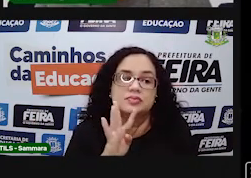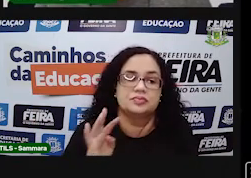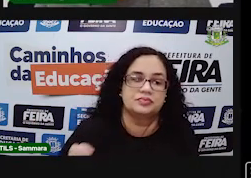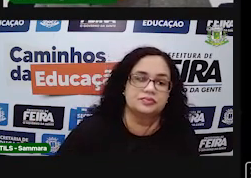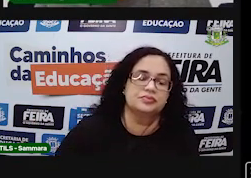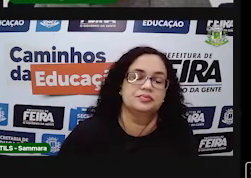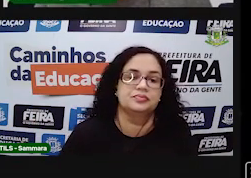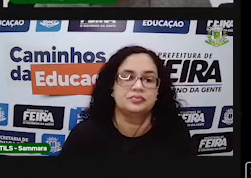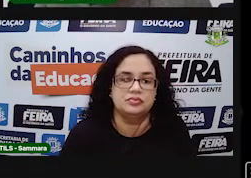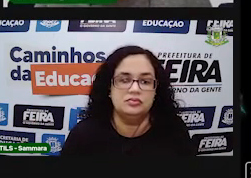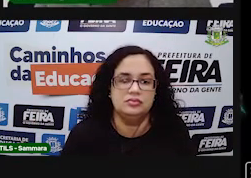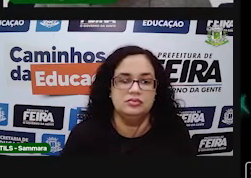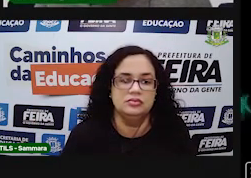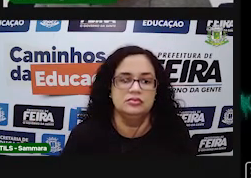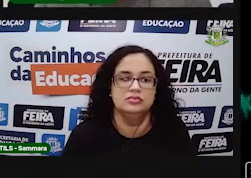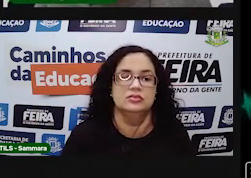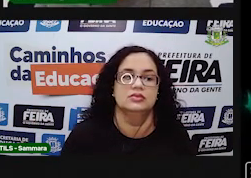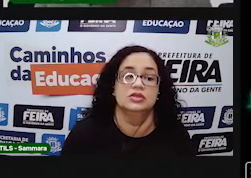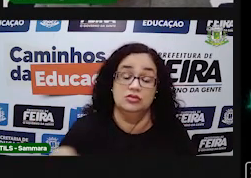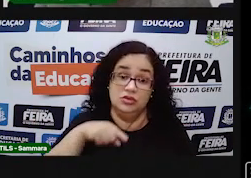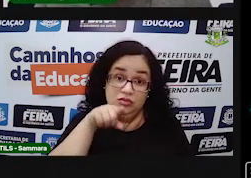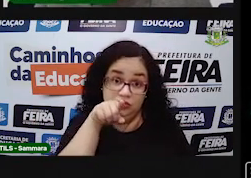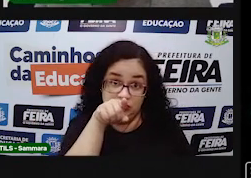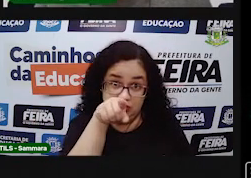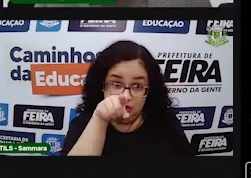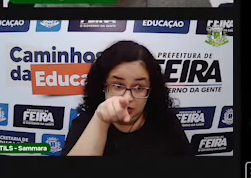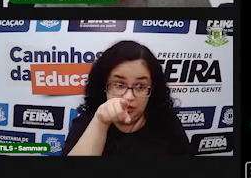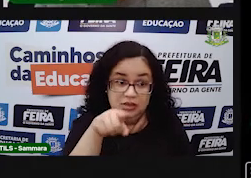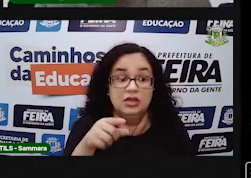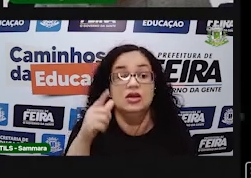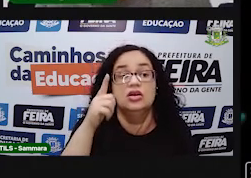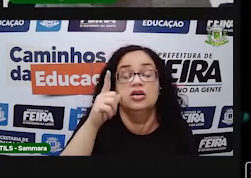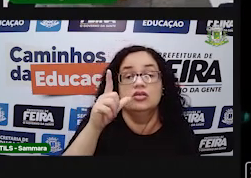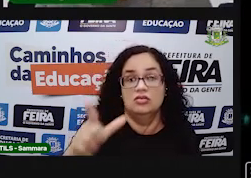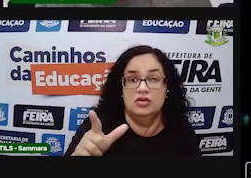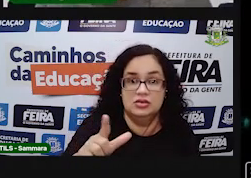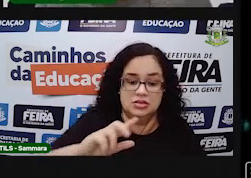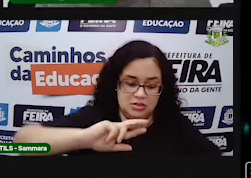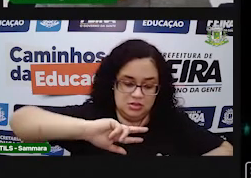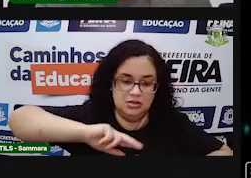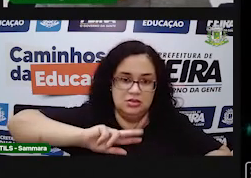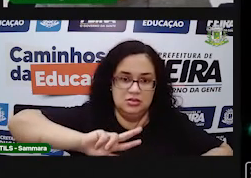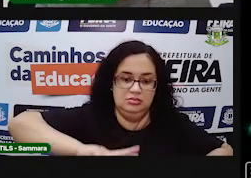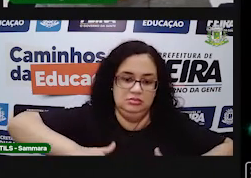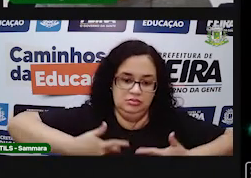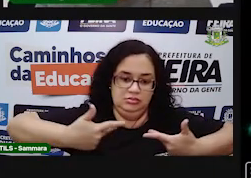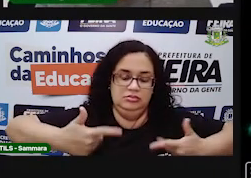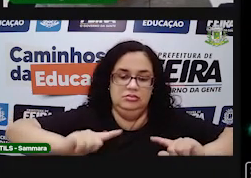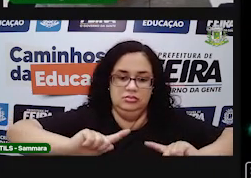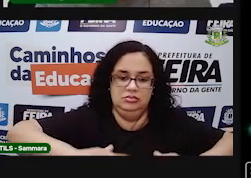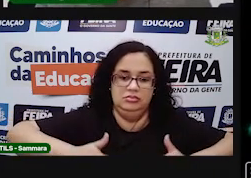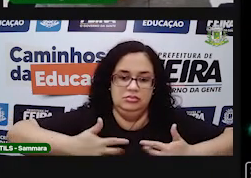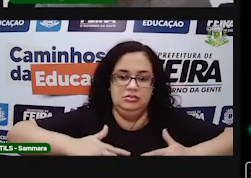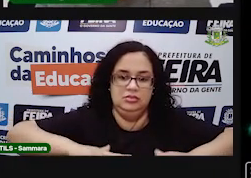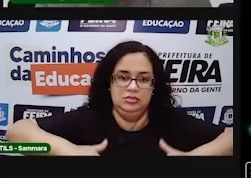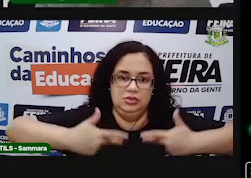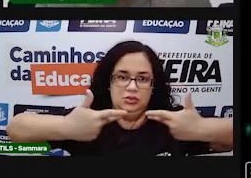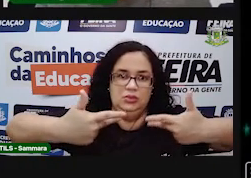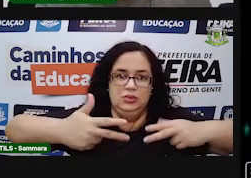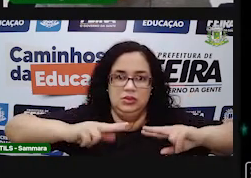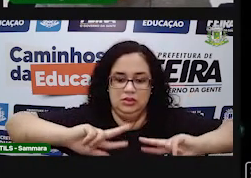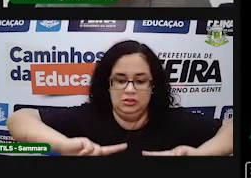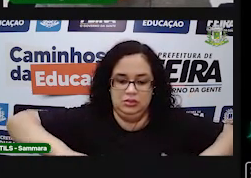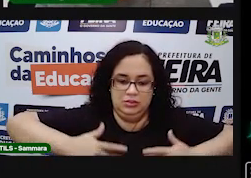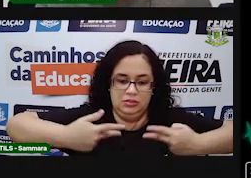Belezinha? Bom, aí vai ficar com você. Você vai acessar o link e vai jogar aí essas